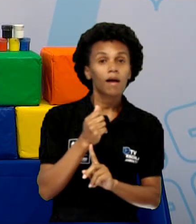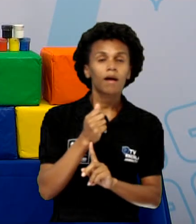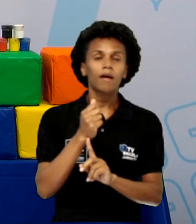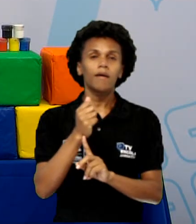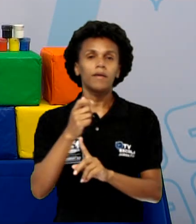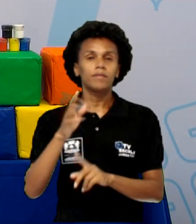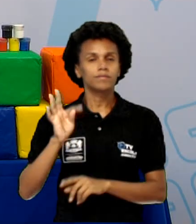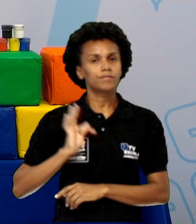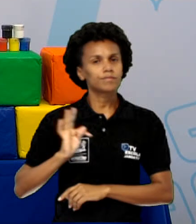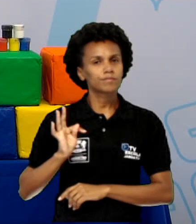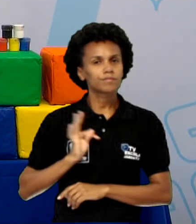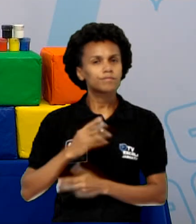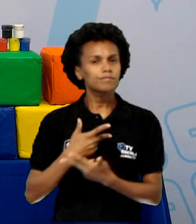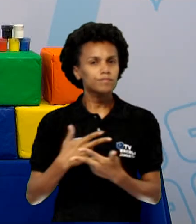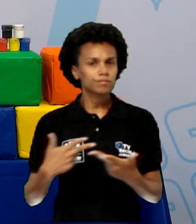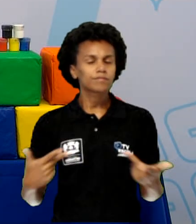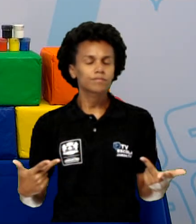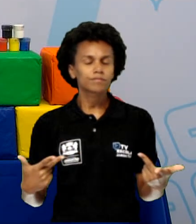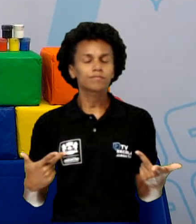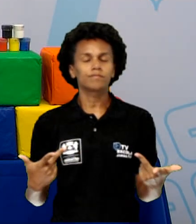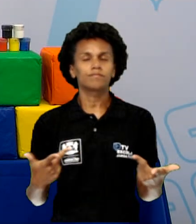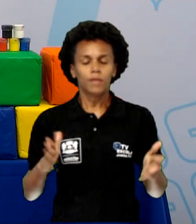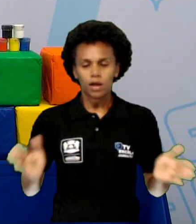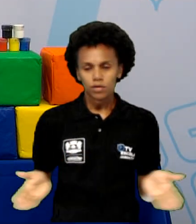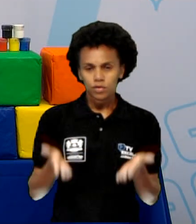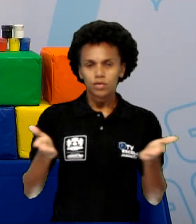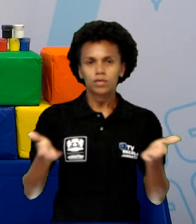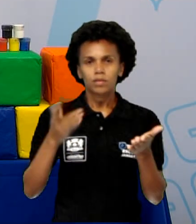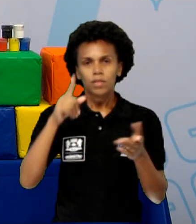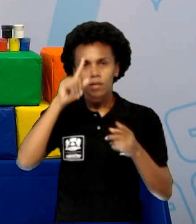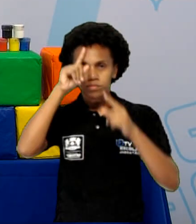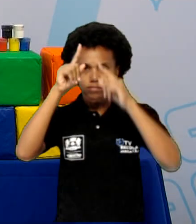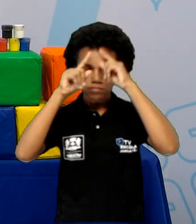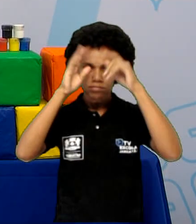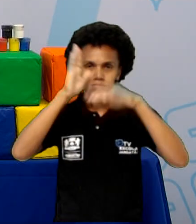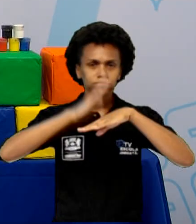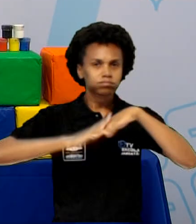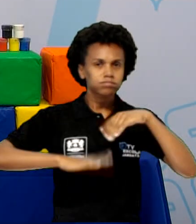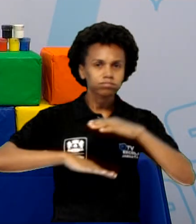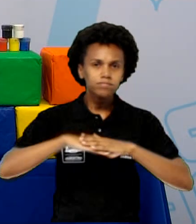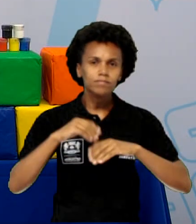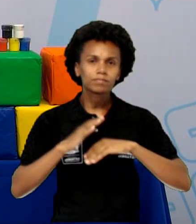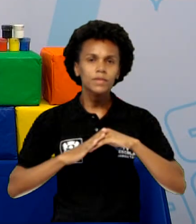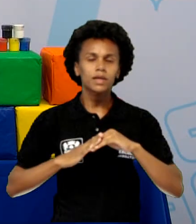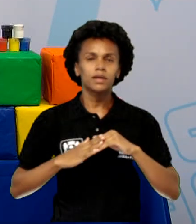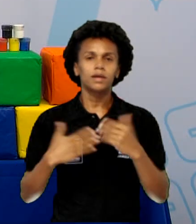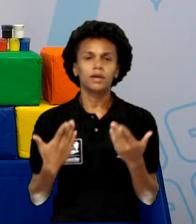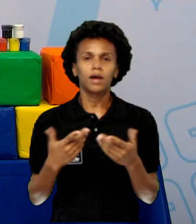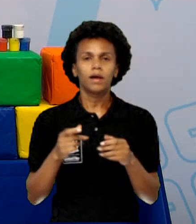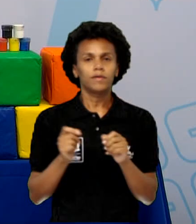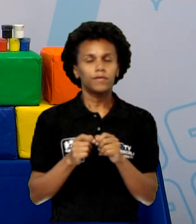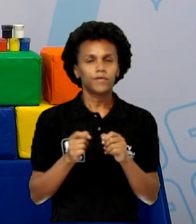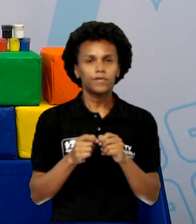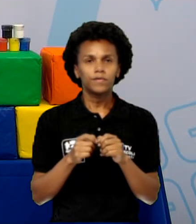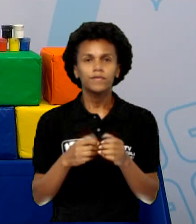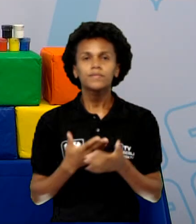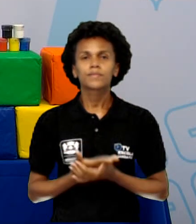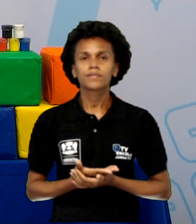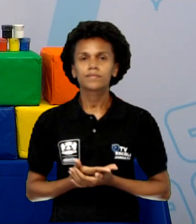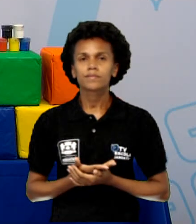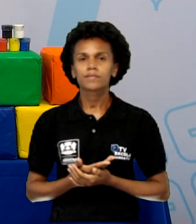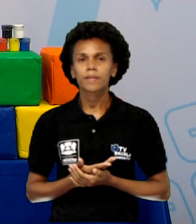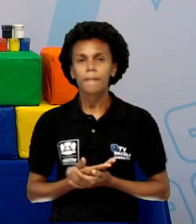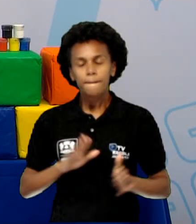também uma forma diferente, a nossa própria forma de fazer. Isso também estimula